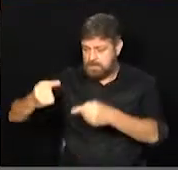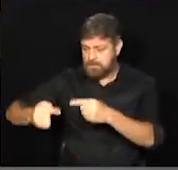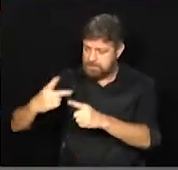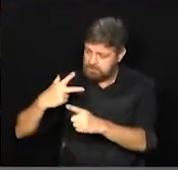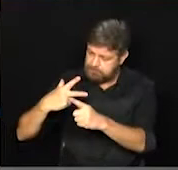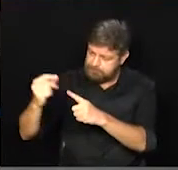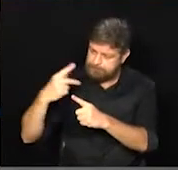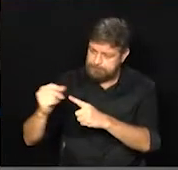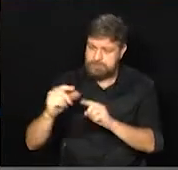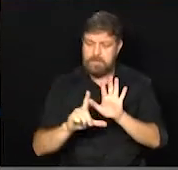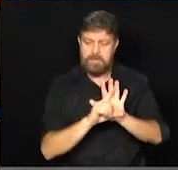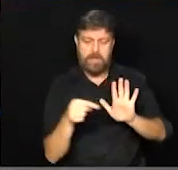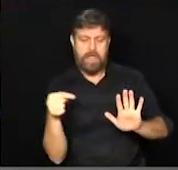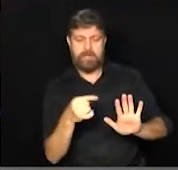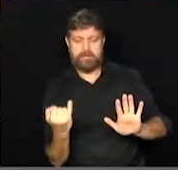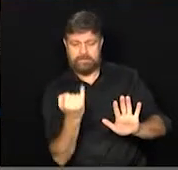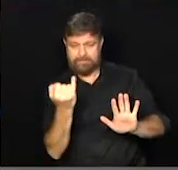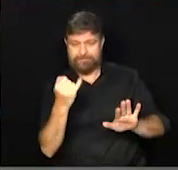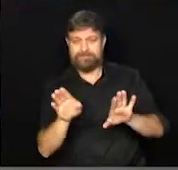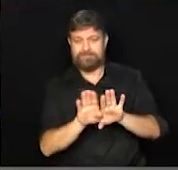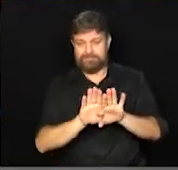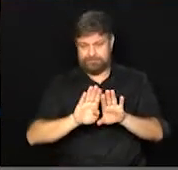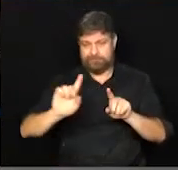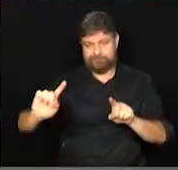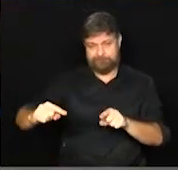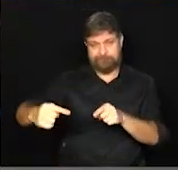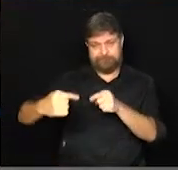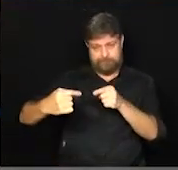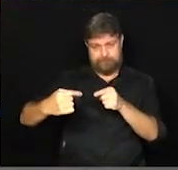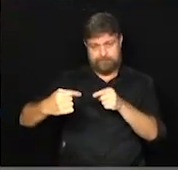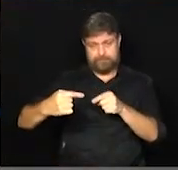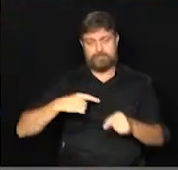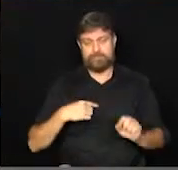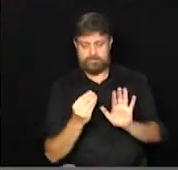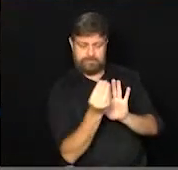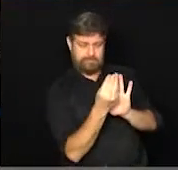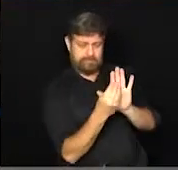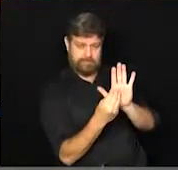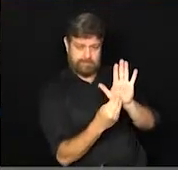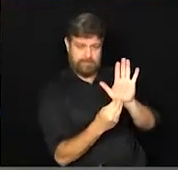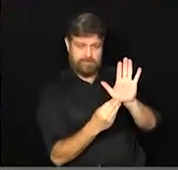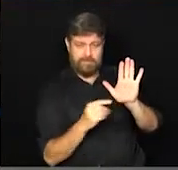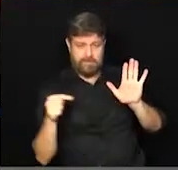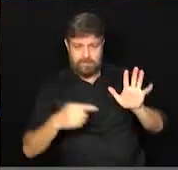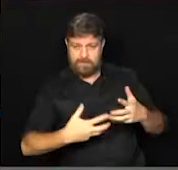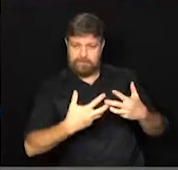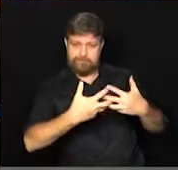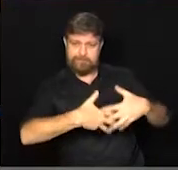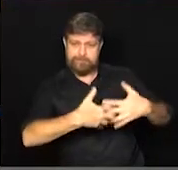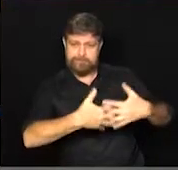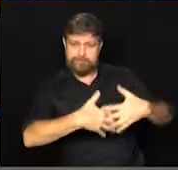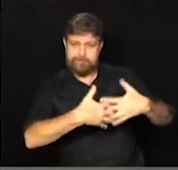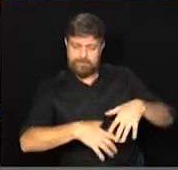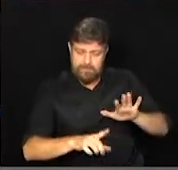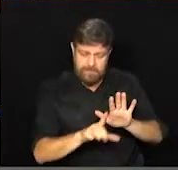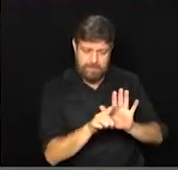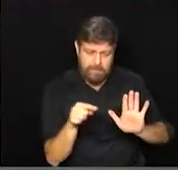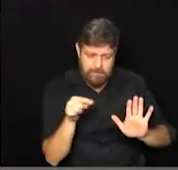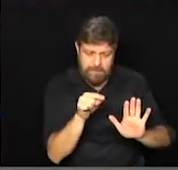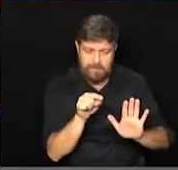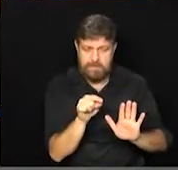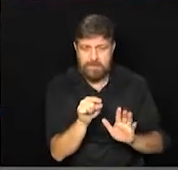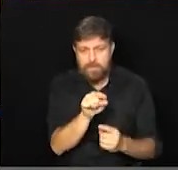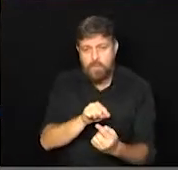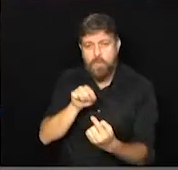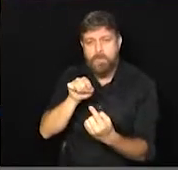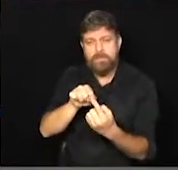da lei e os desafios que estão colocados para a implementação dessa lei que